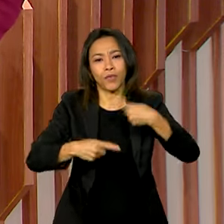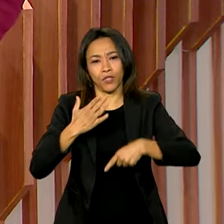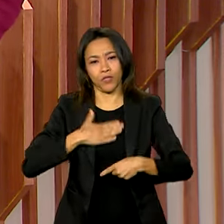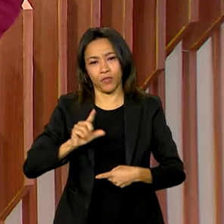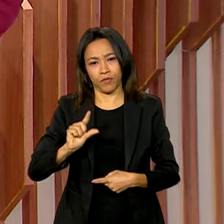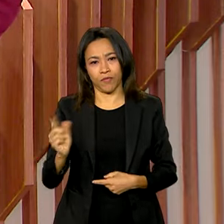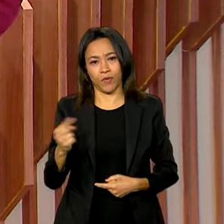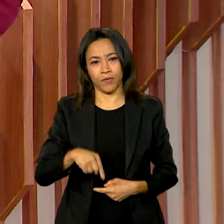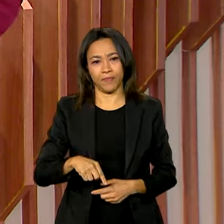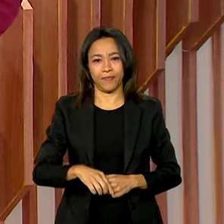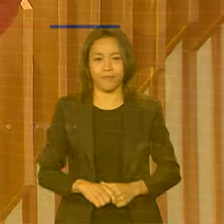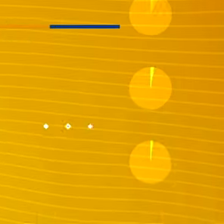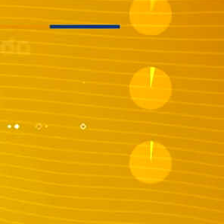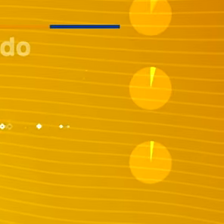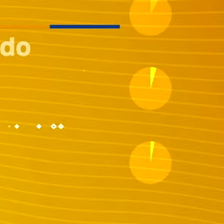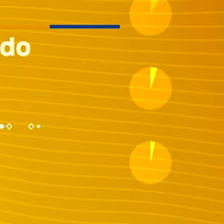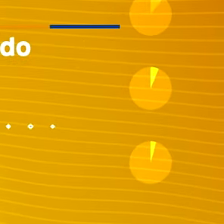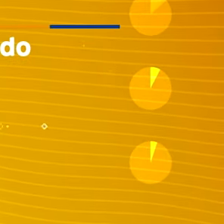volta já já.